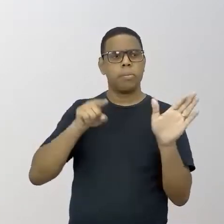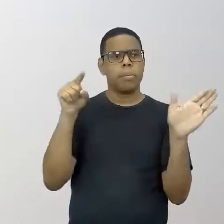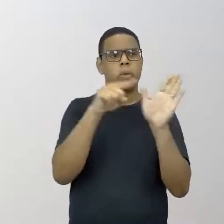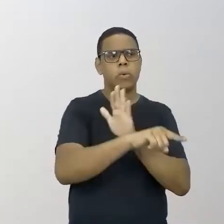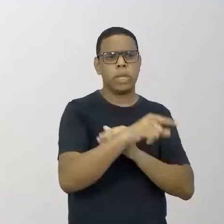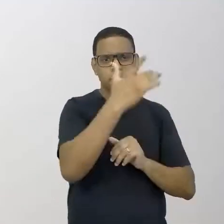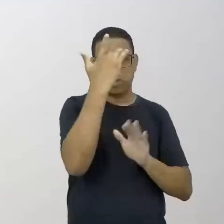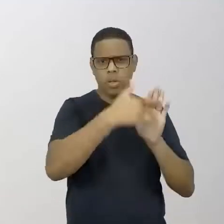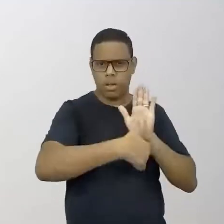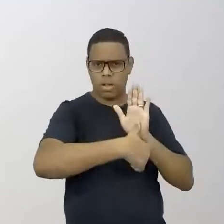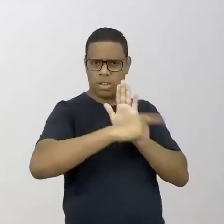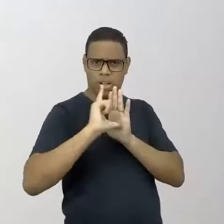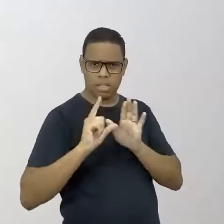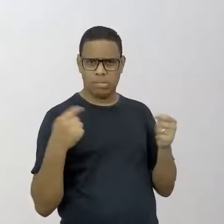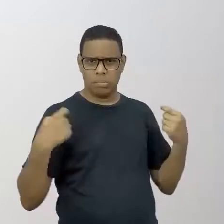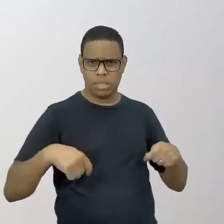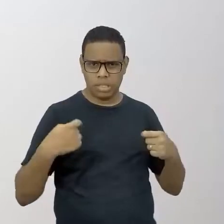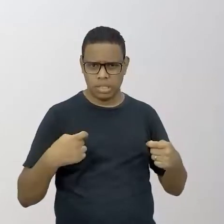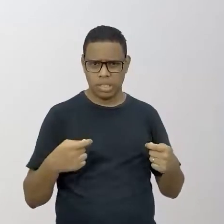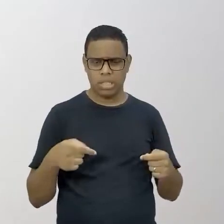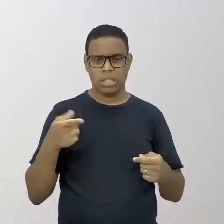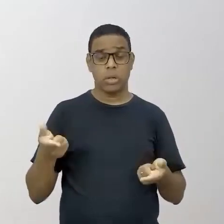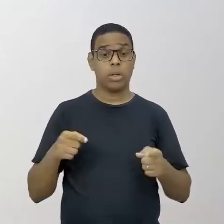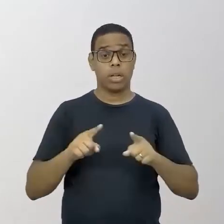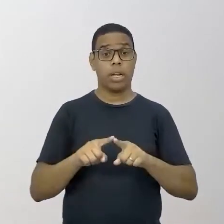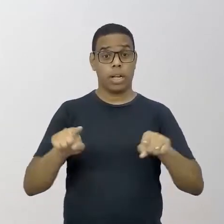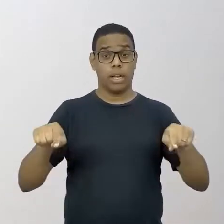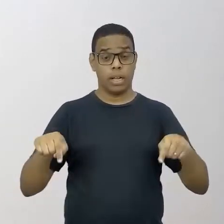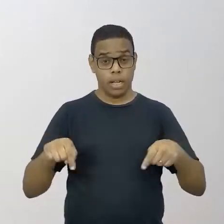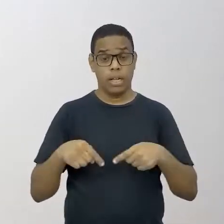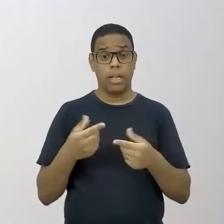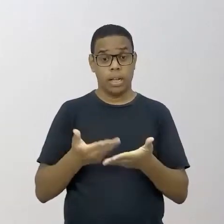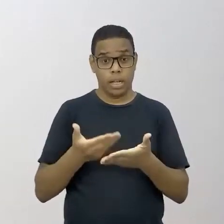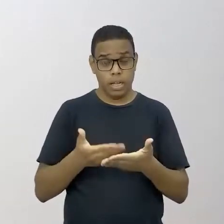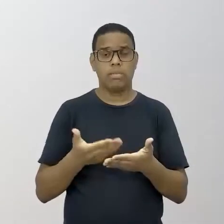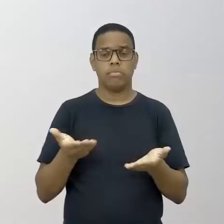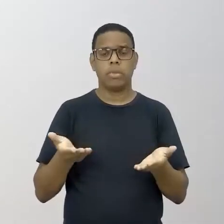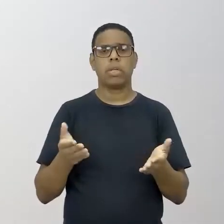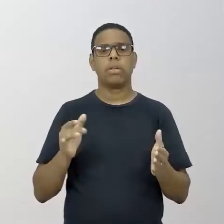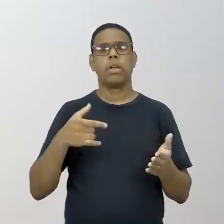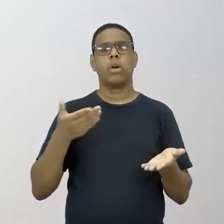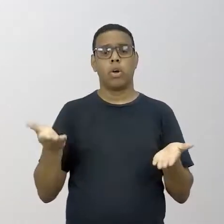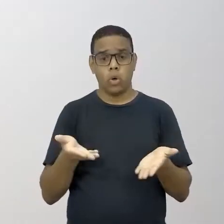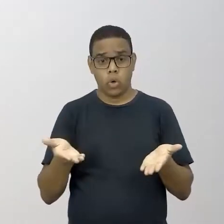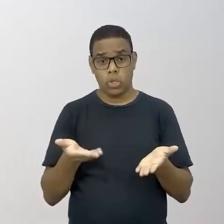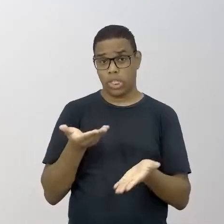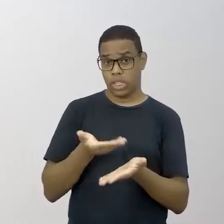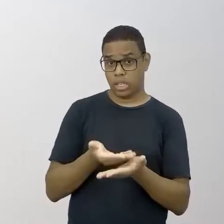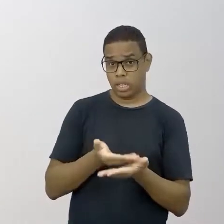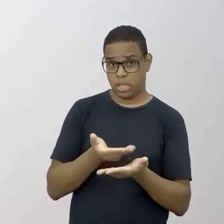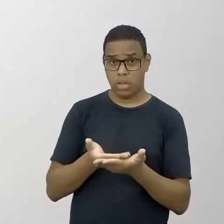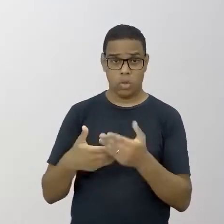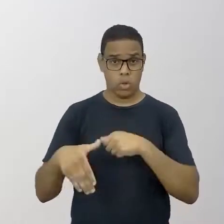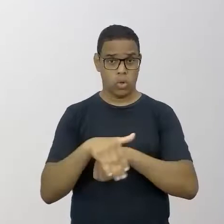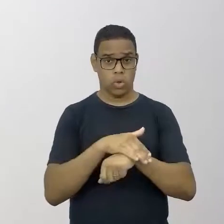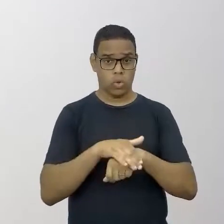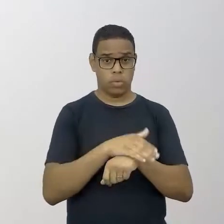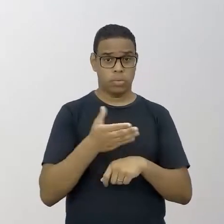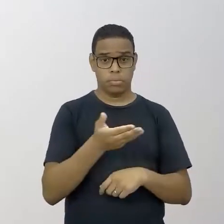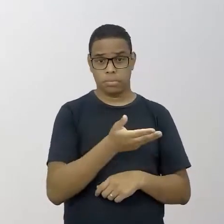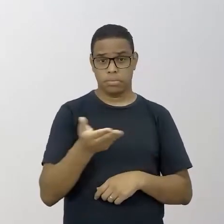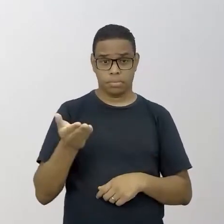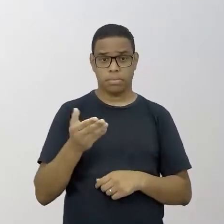com antecedência? Então essa aula aqui serve para atenção a esses detalhes, né? Essa aula de hoje que eu estou falando aqui com